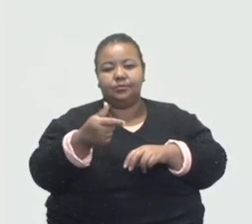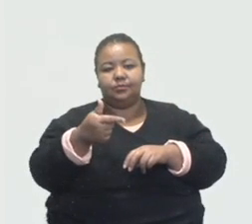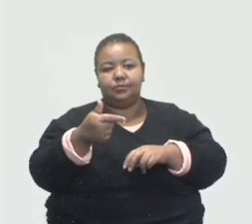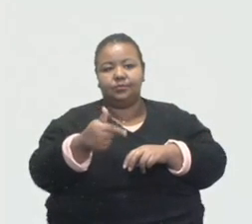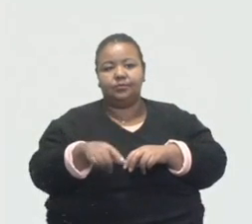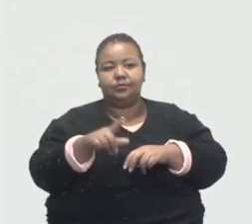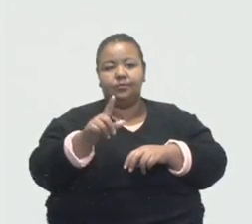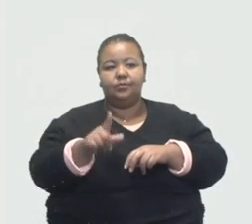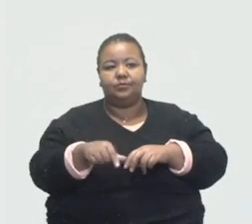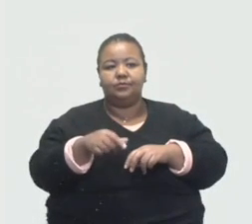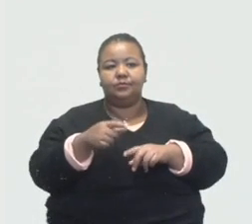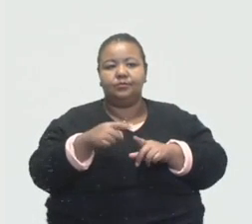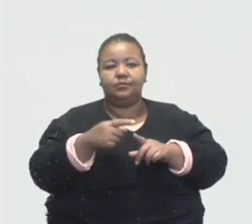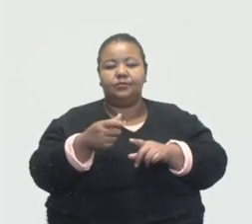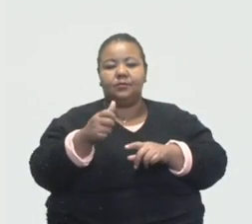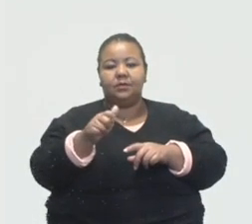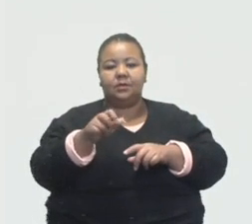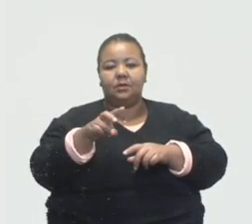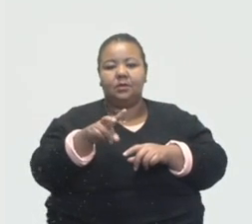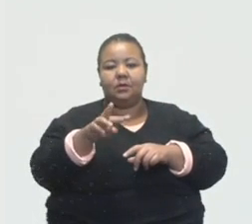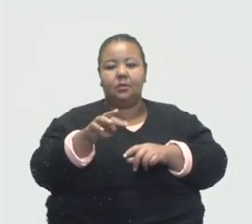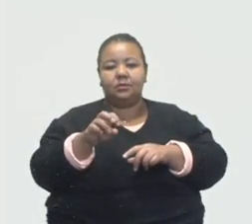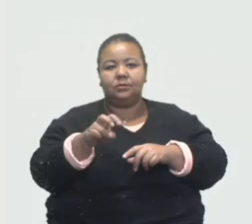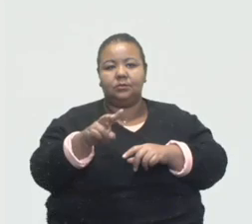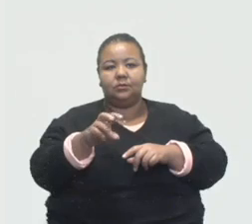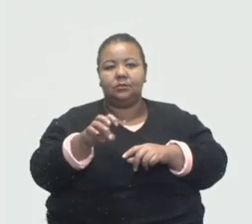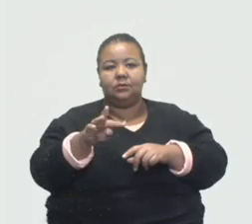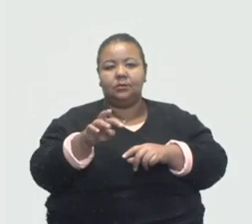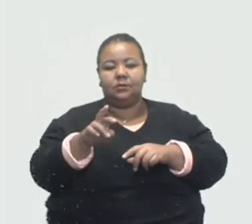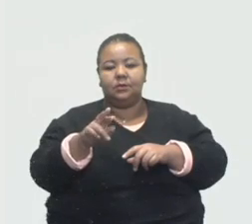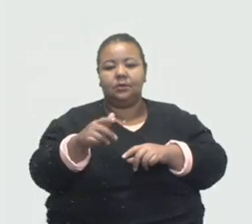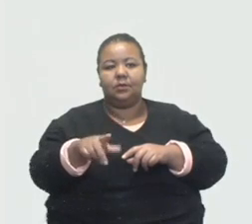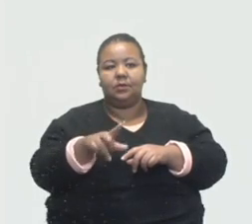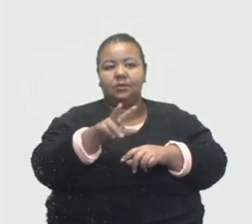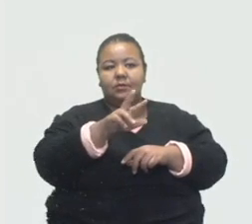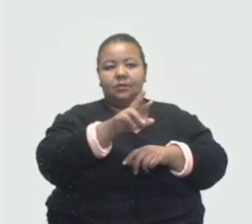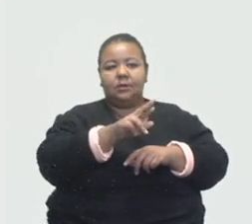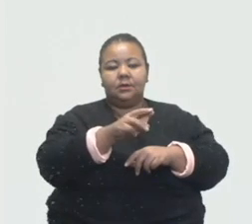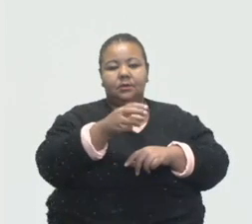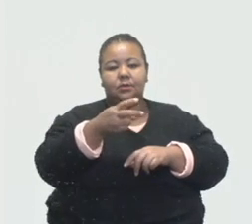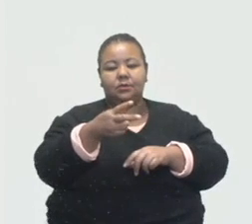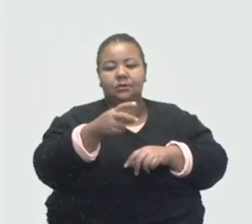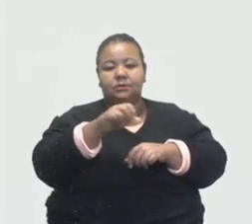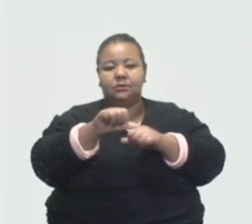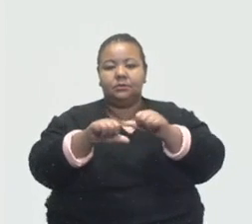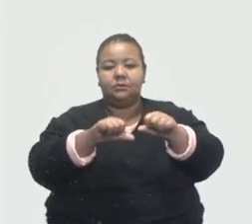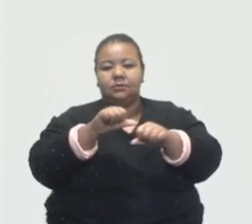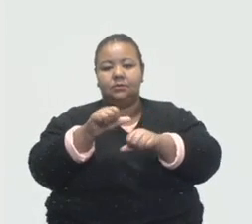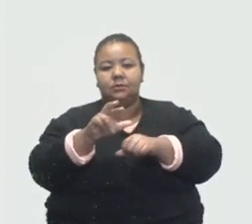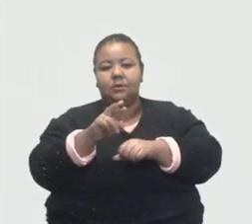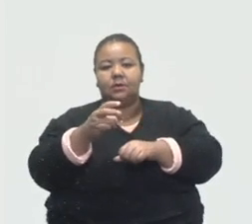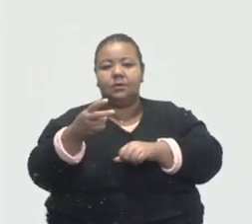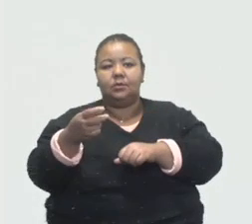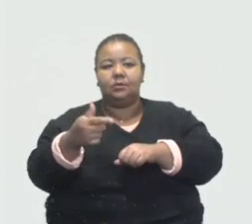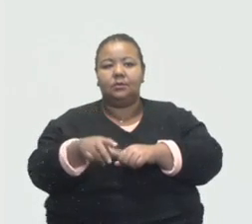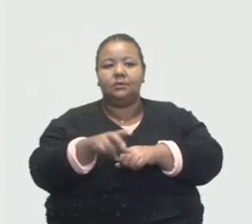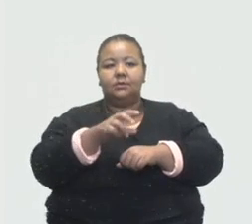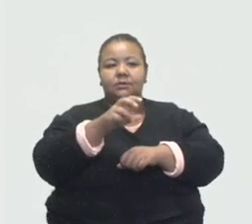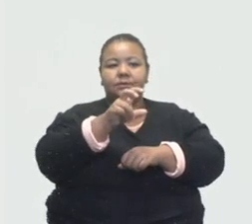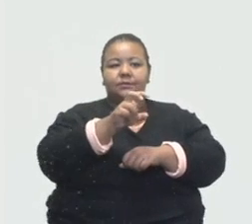é alto vetor do operador linear de R2 em R2, dado por 4x mais